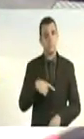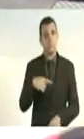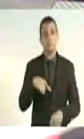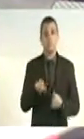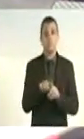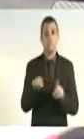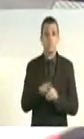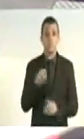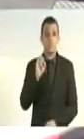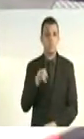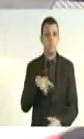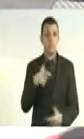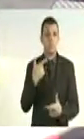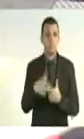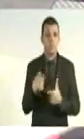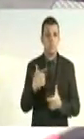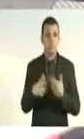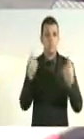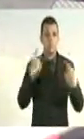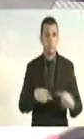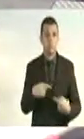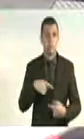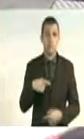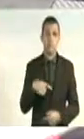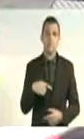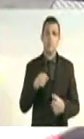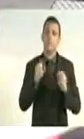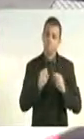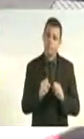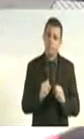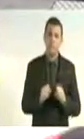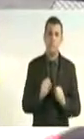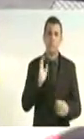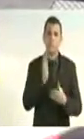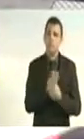há um questionamento que possa ajuizar. E como se foi colocado